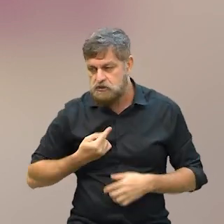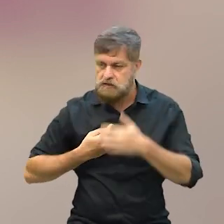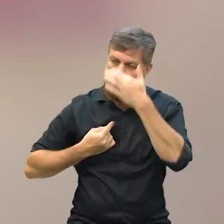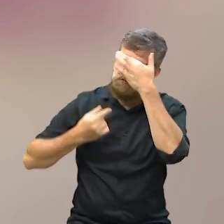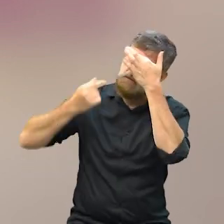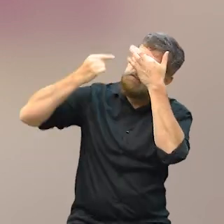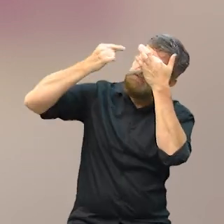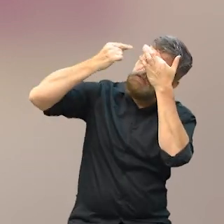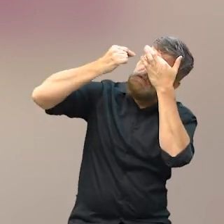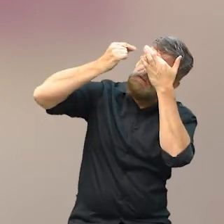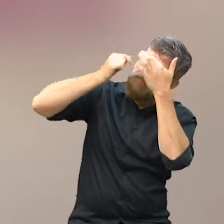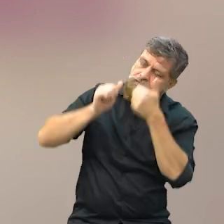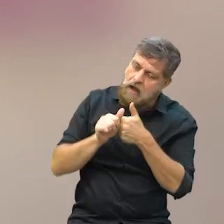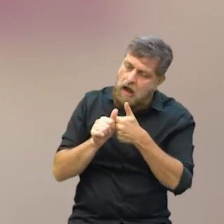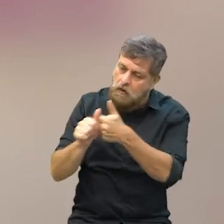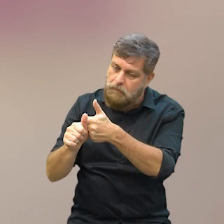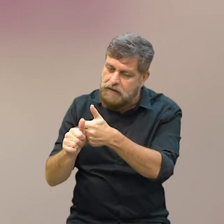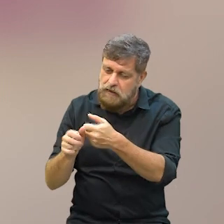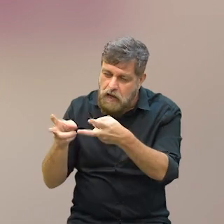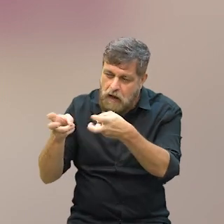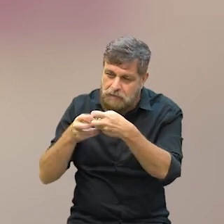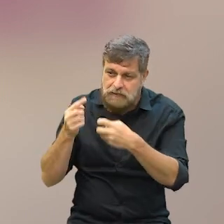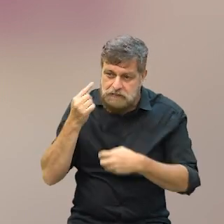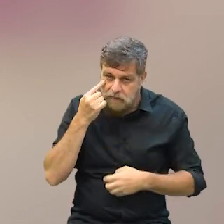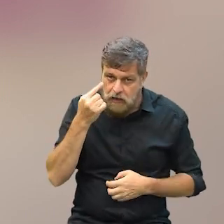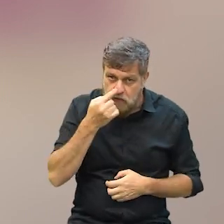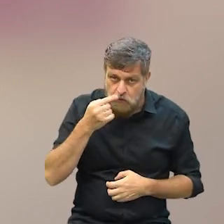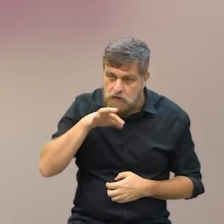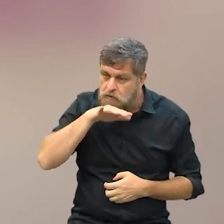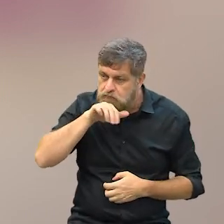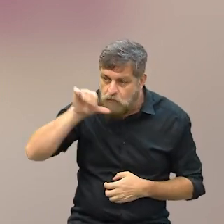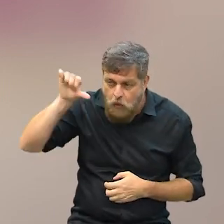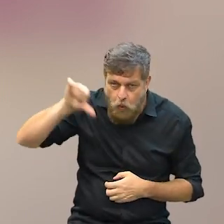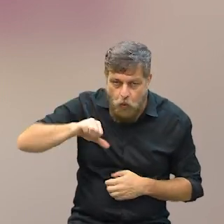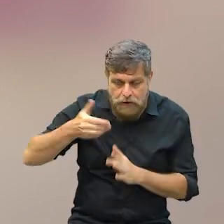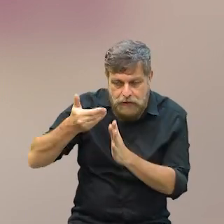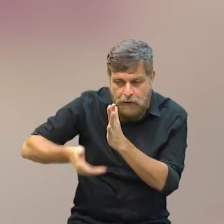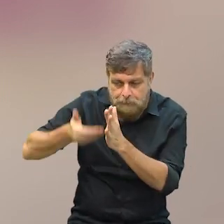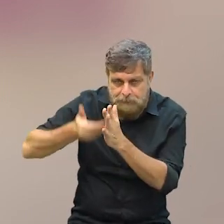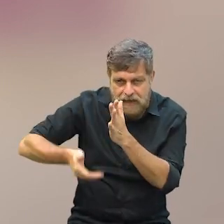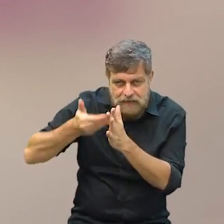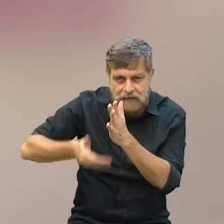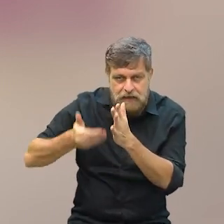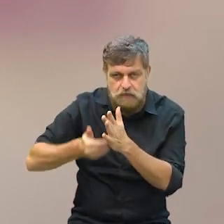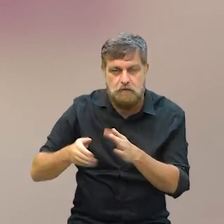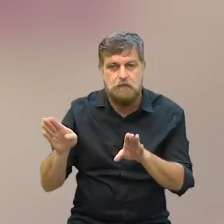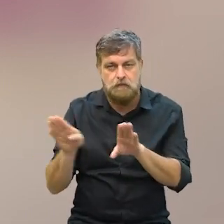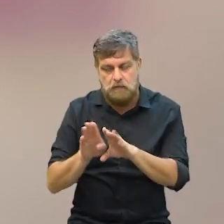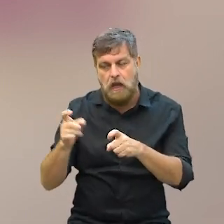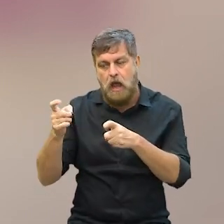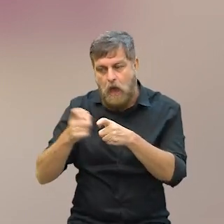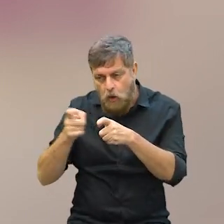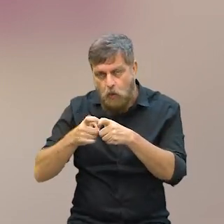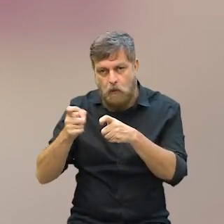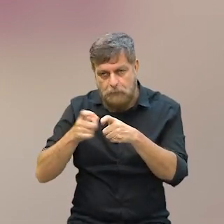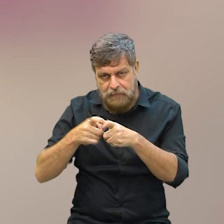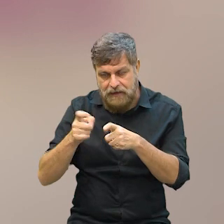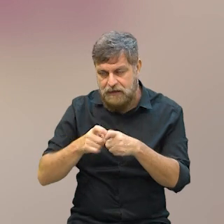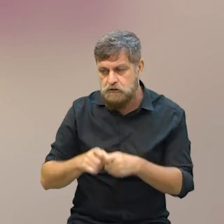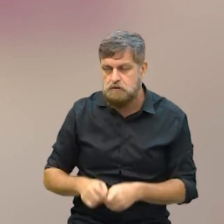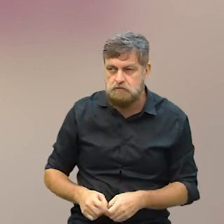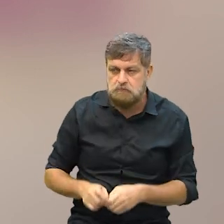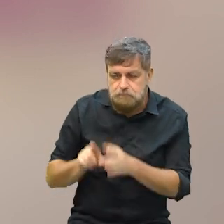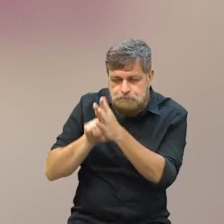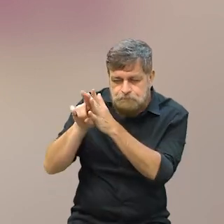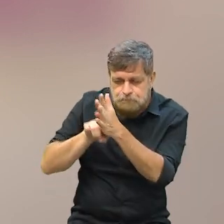colírio, se vai acompanhando, se por acaso começar a ter um sinal de perda de controle, né, de campo ou de